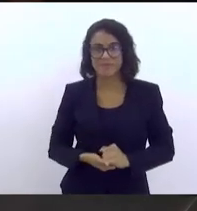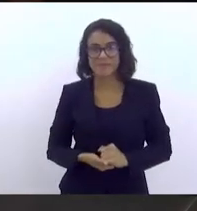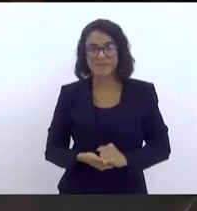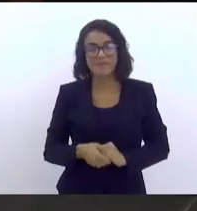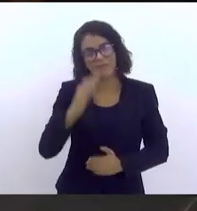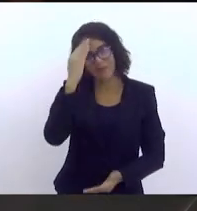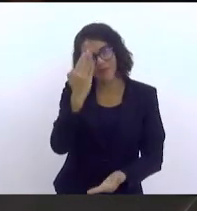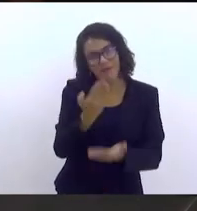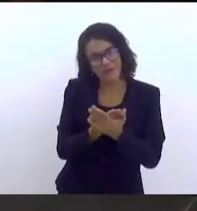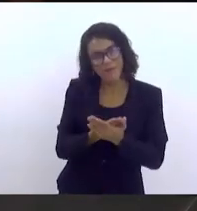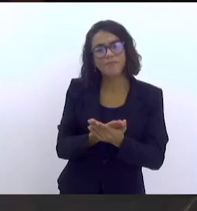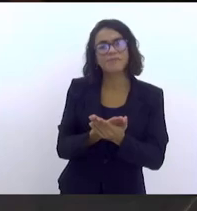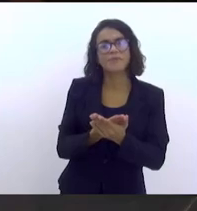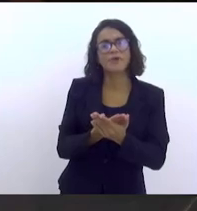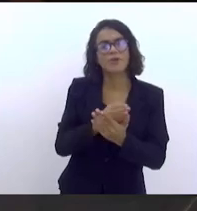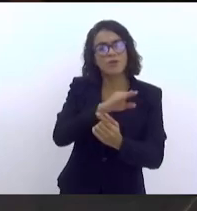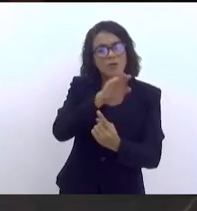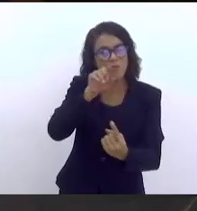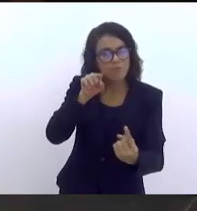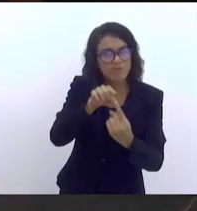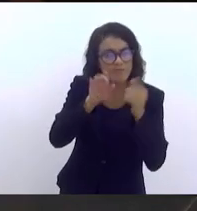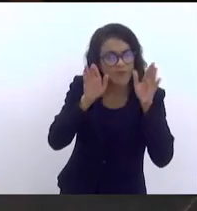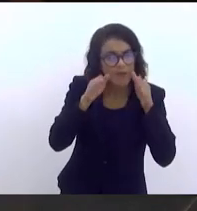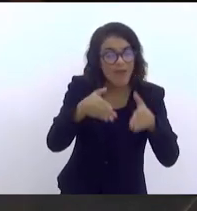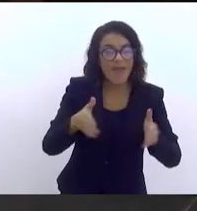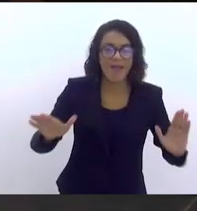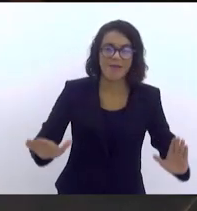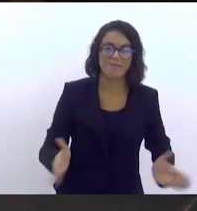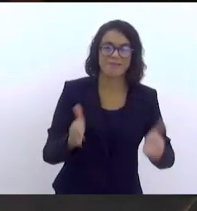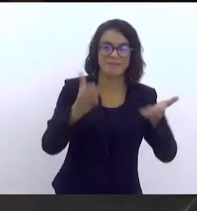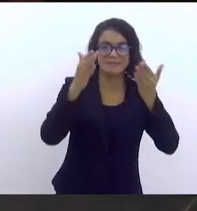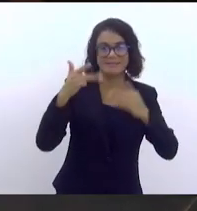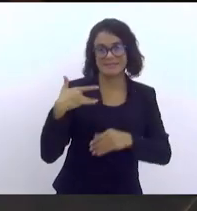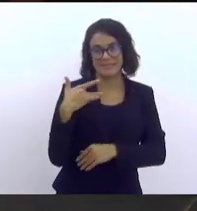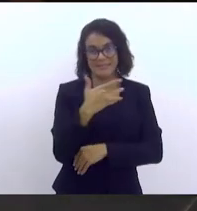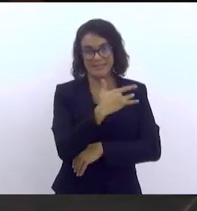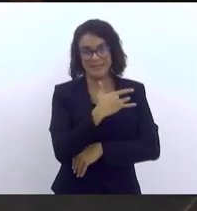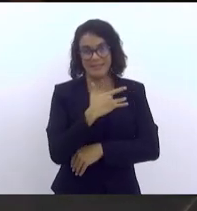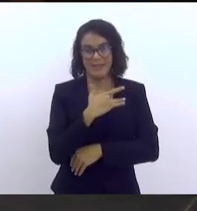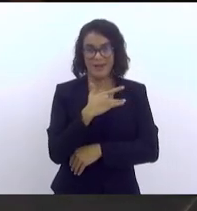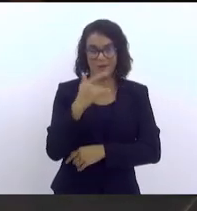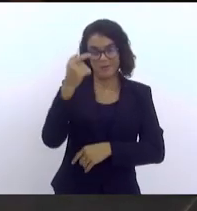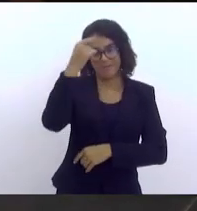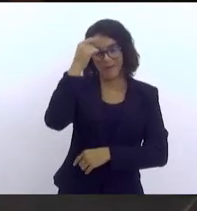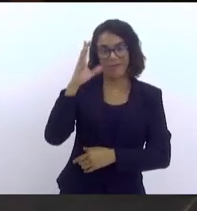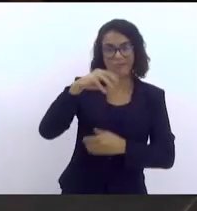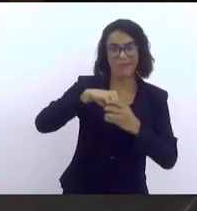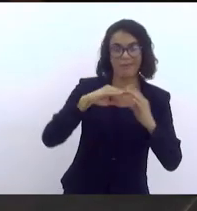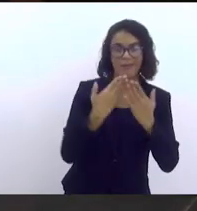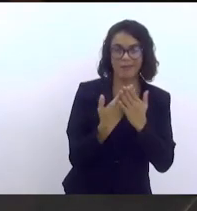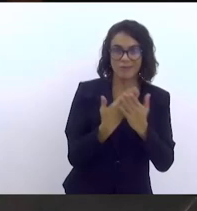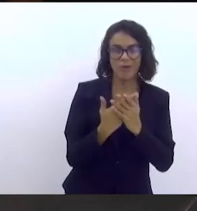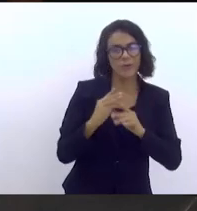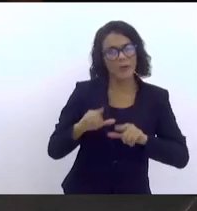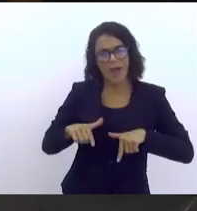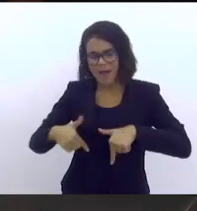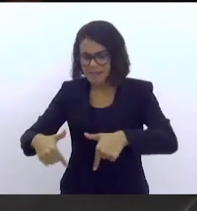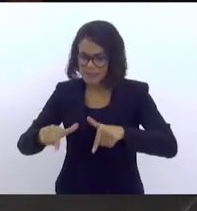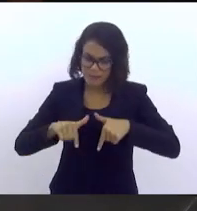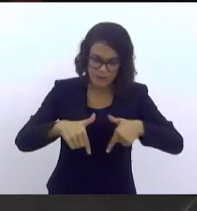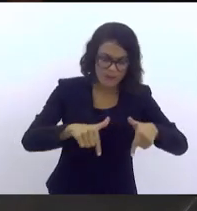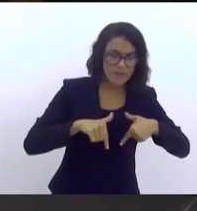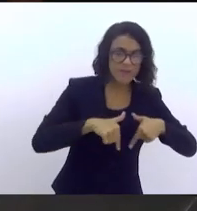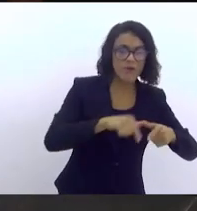acreditamos então que a ênfase deve ser na promoção da Saúde Mental na escola e que todas as ações devem levar em conta